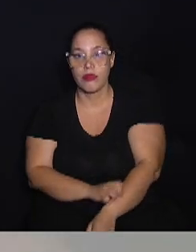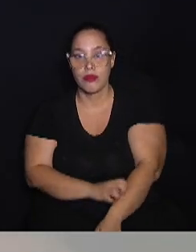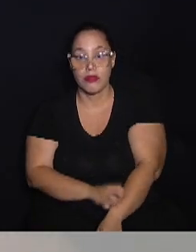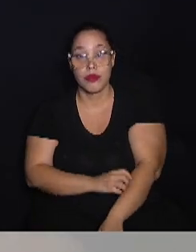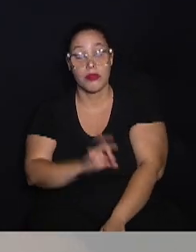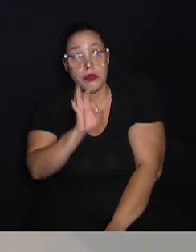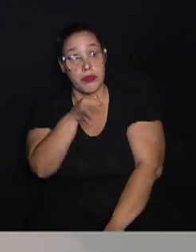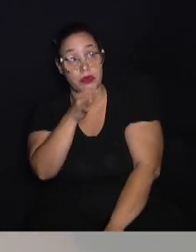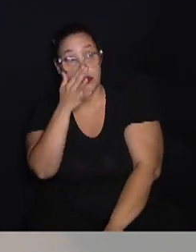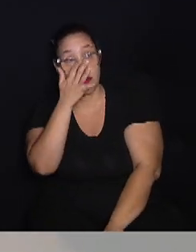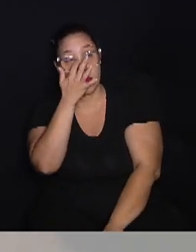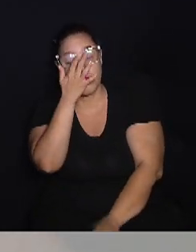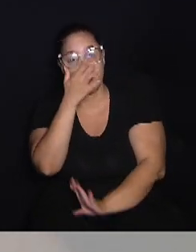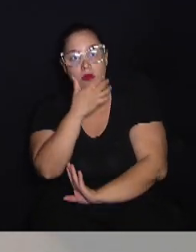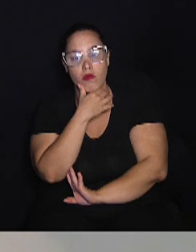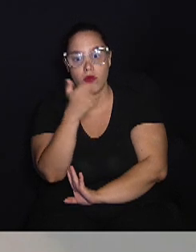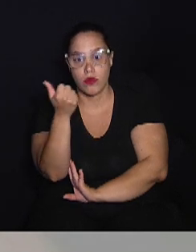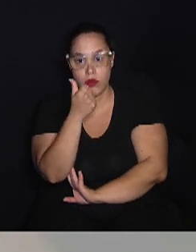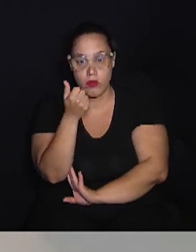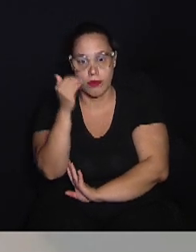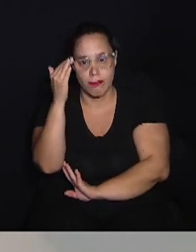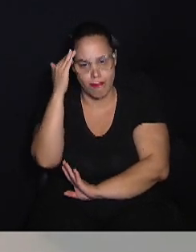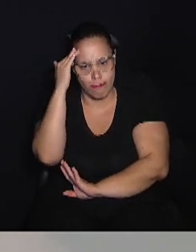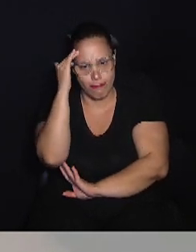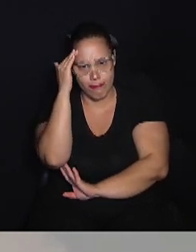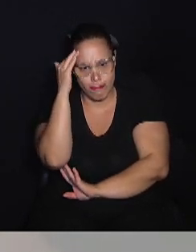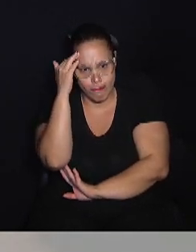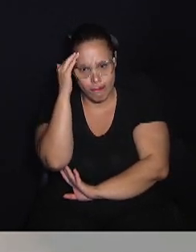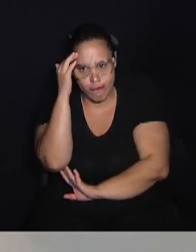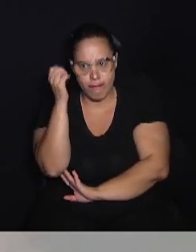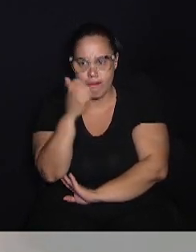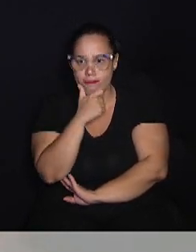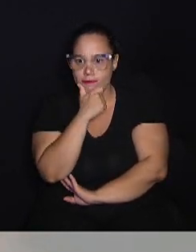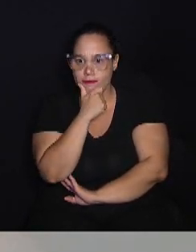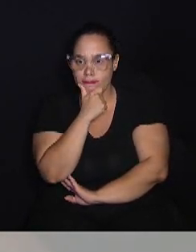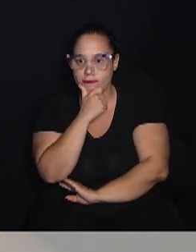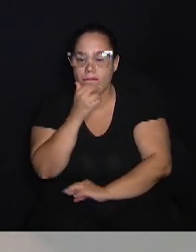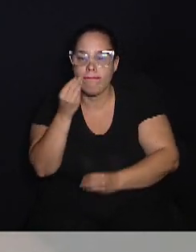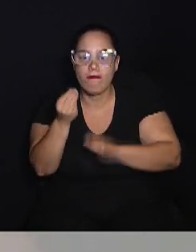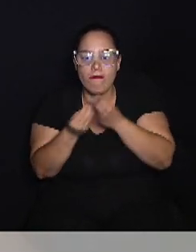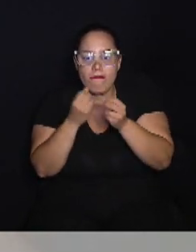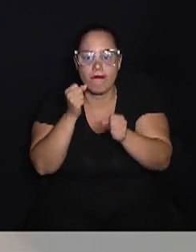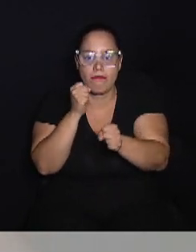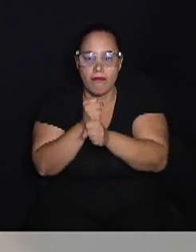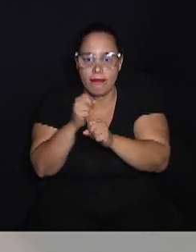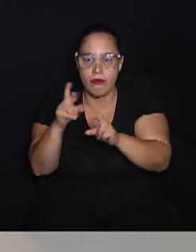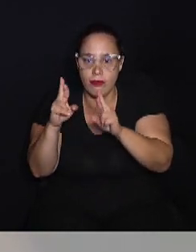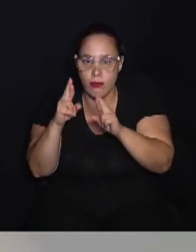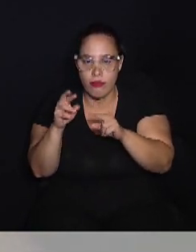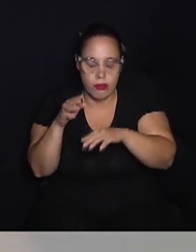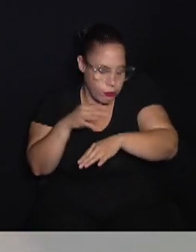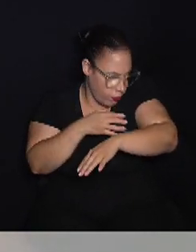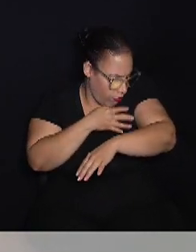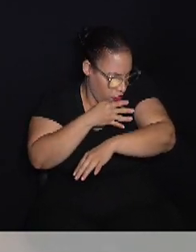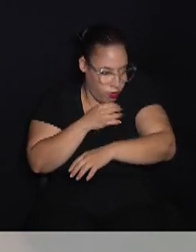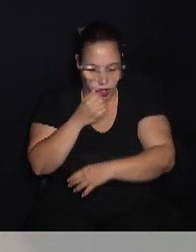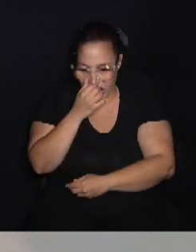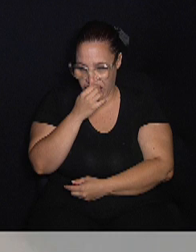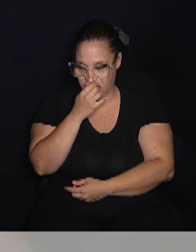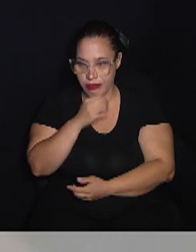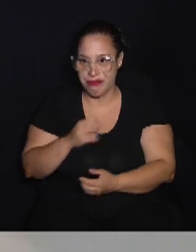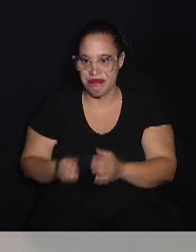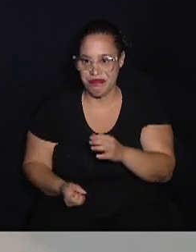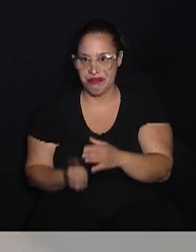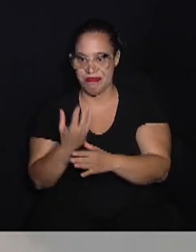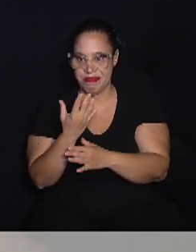certo então primeira coisa que a gente precisa entender quando que a gente espera que esse cheirinho já possa começar a surgir